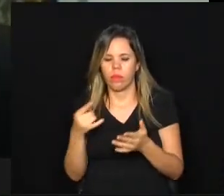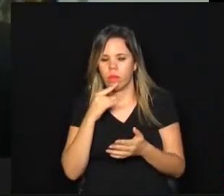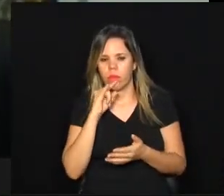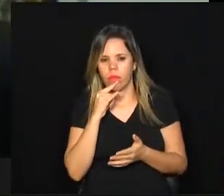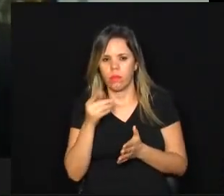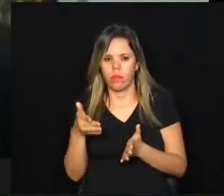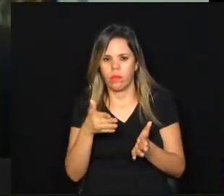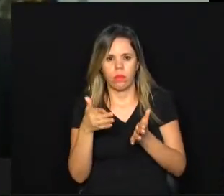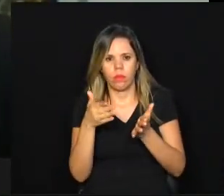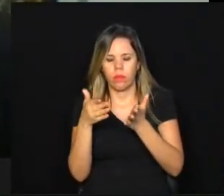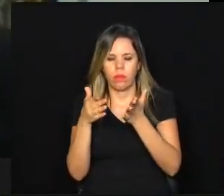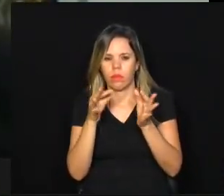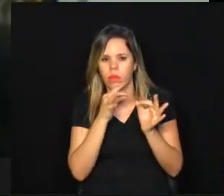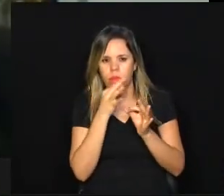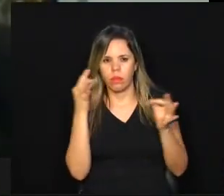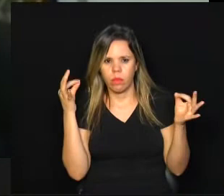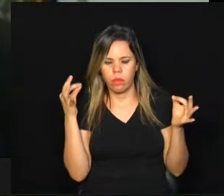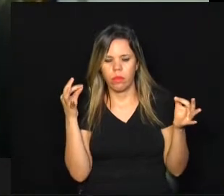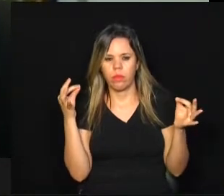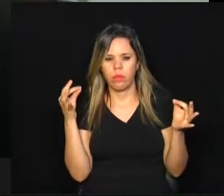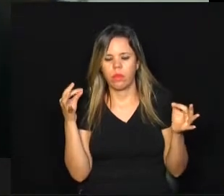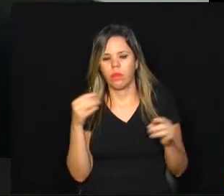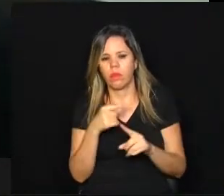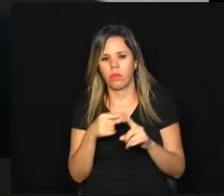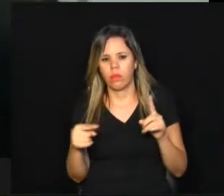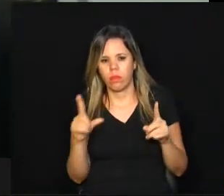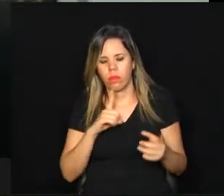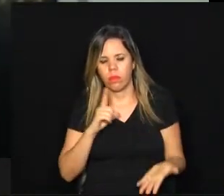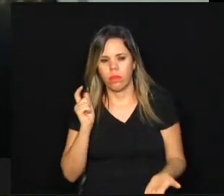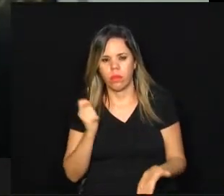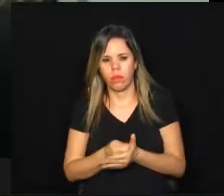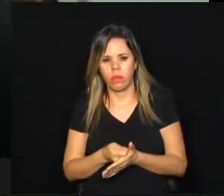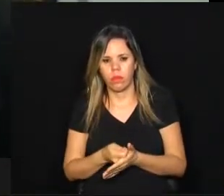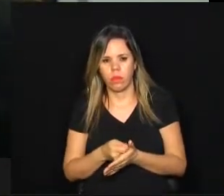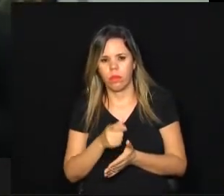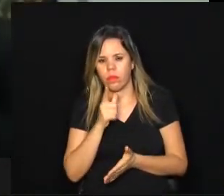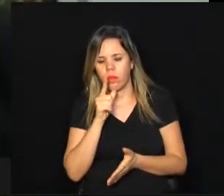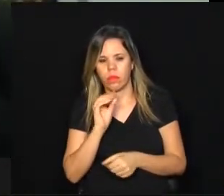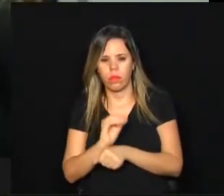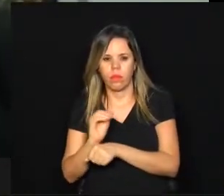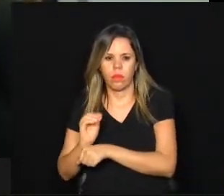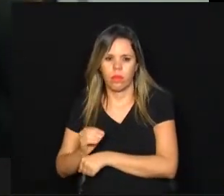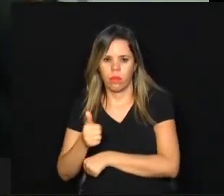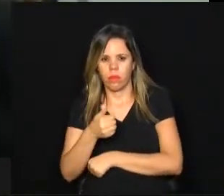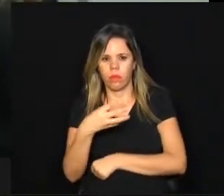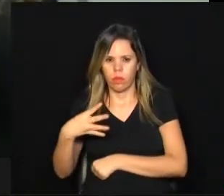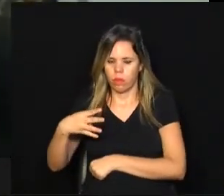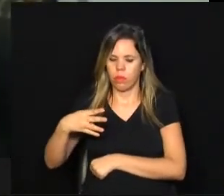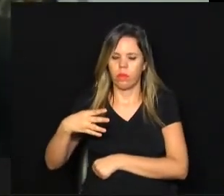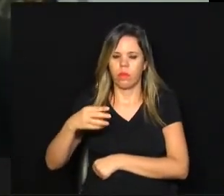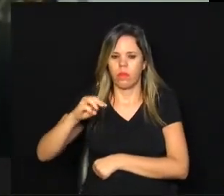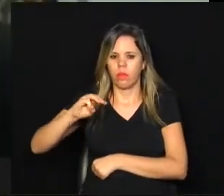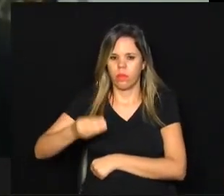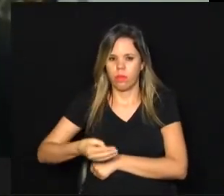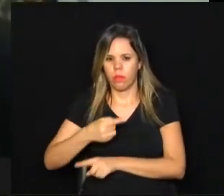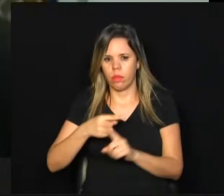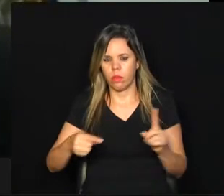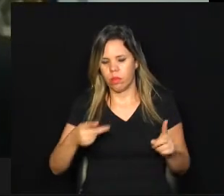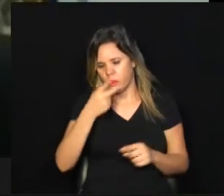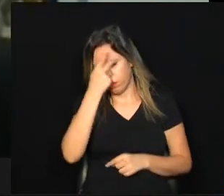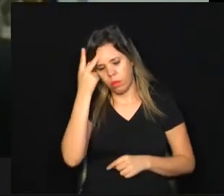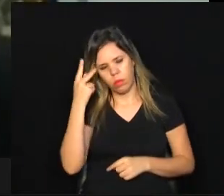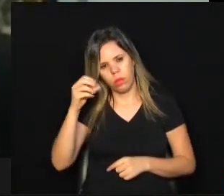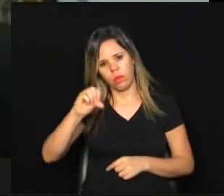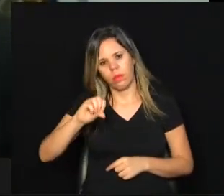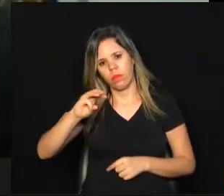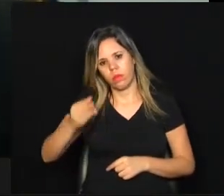que é um manancial mediano, tem a obrigação de abastecer 14 milhões e meio de pessoas. 9 milhões